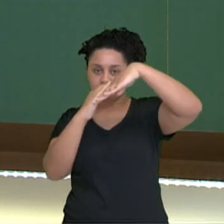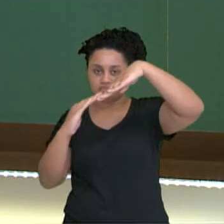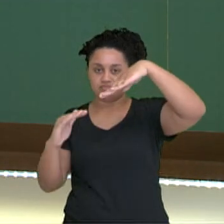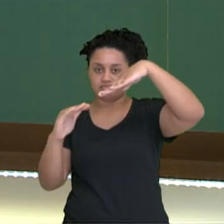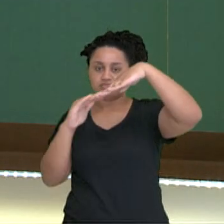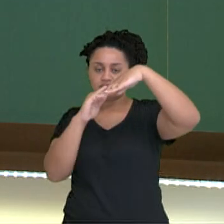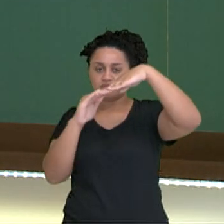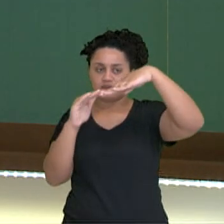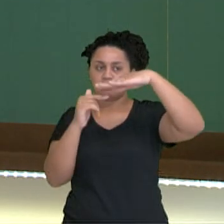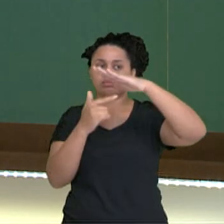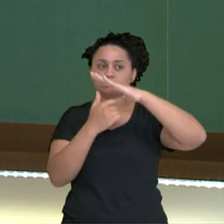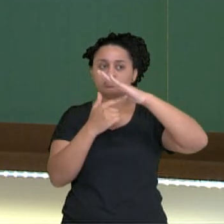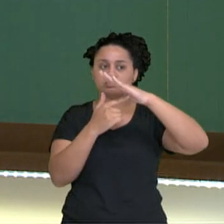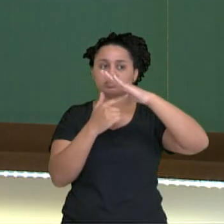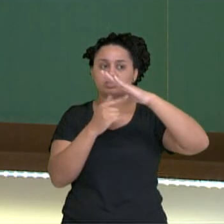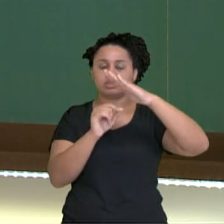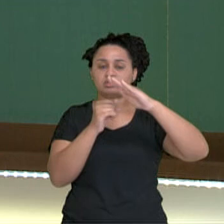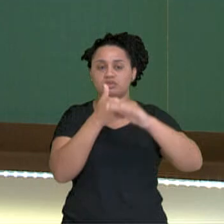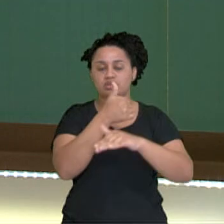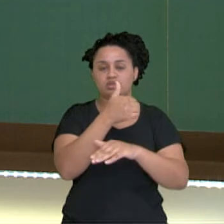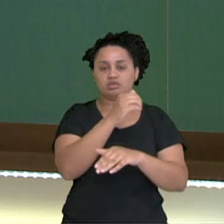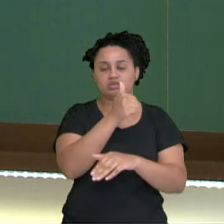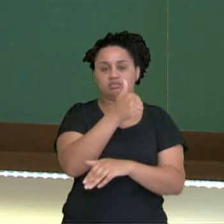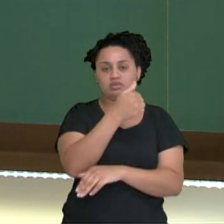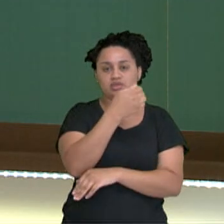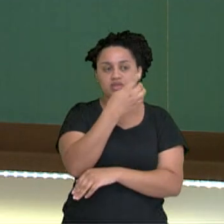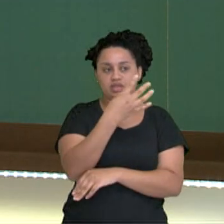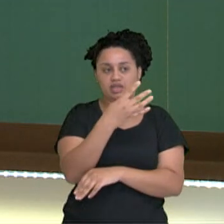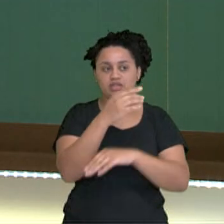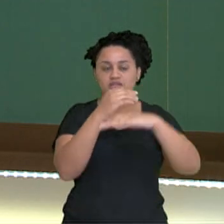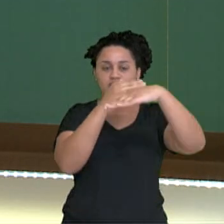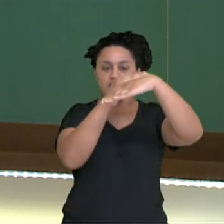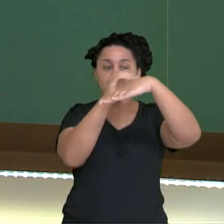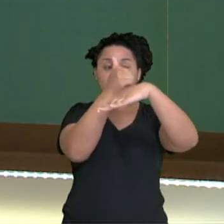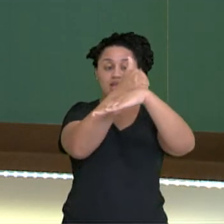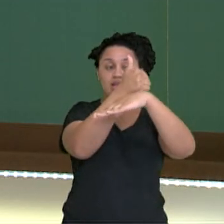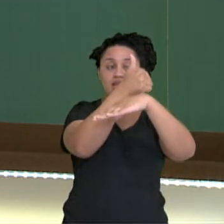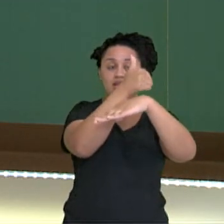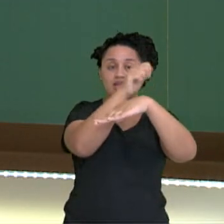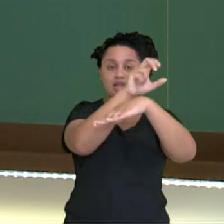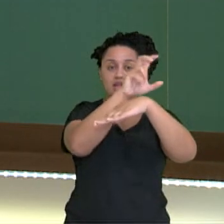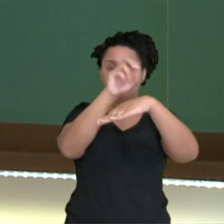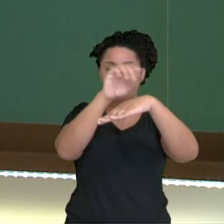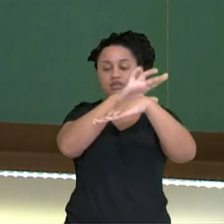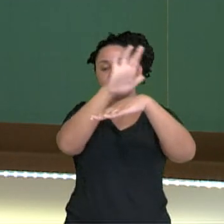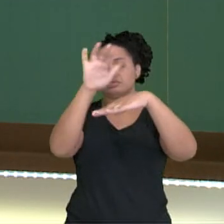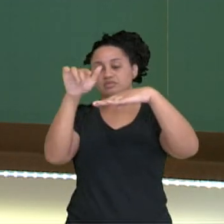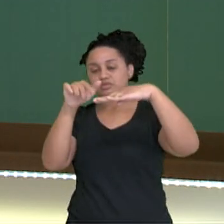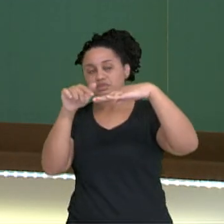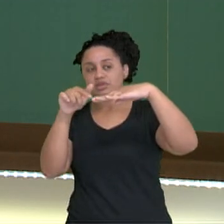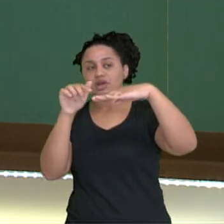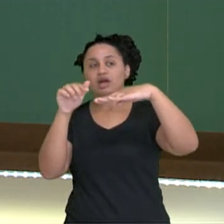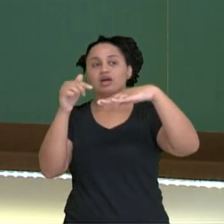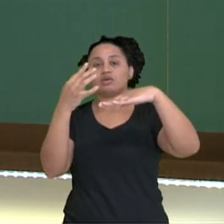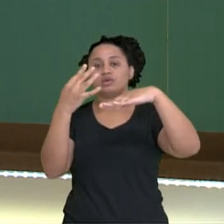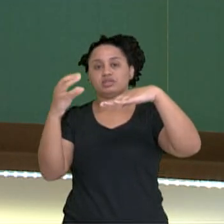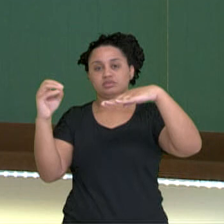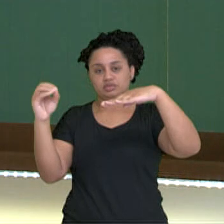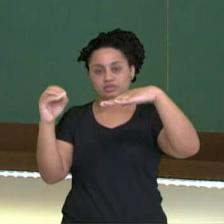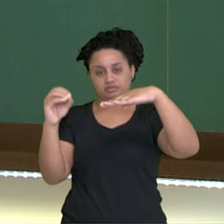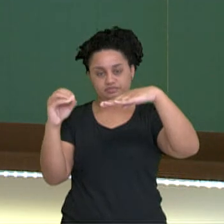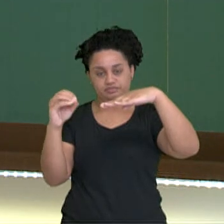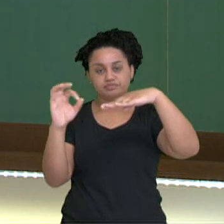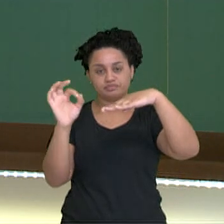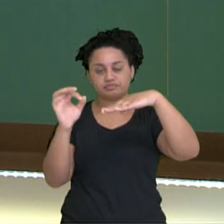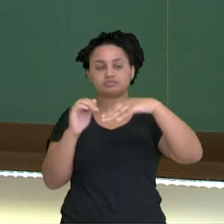mostrando em 2013, 500 e vai até 2014 em